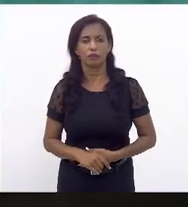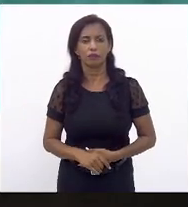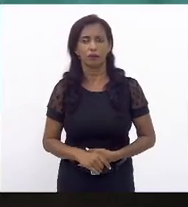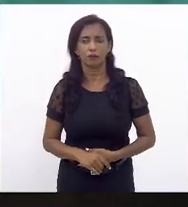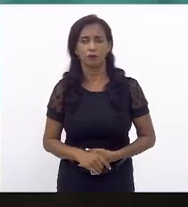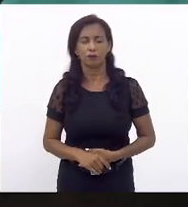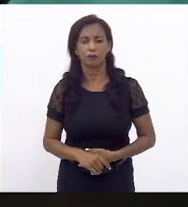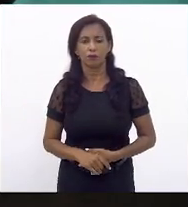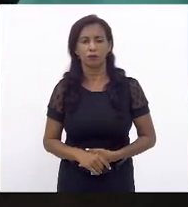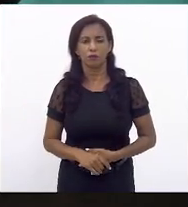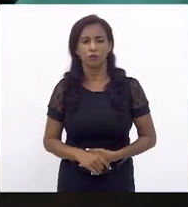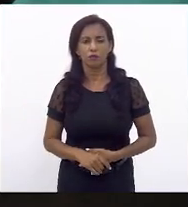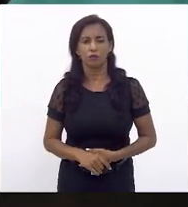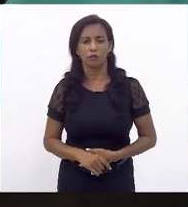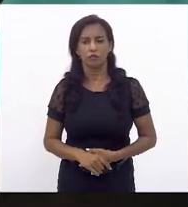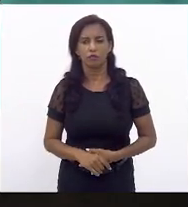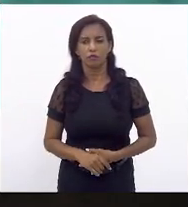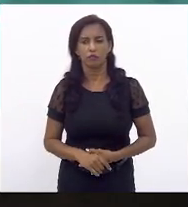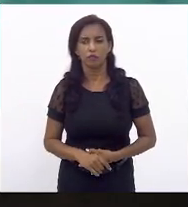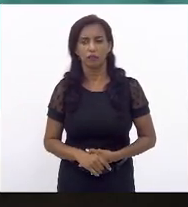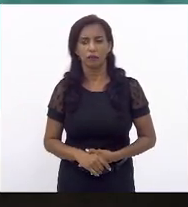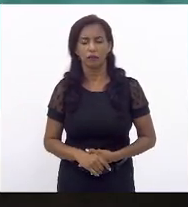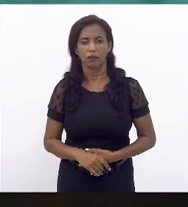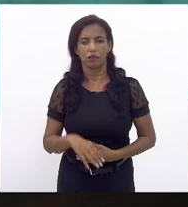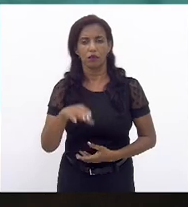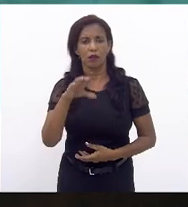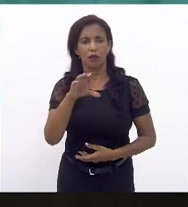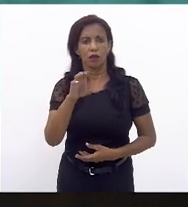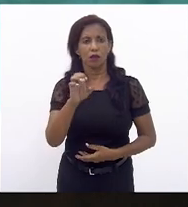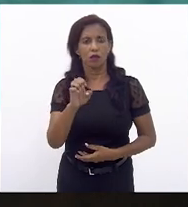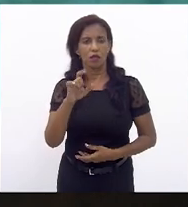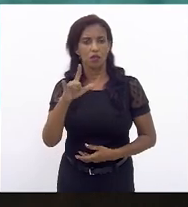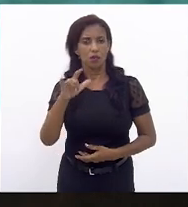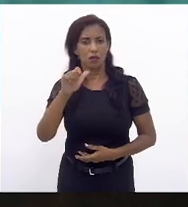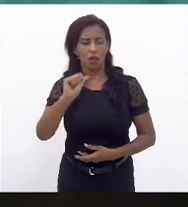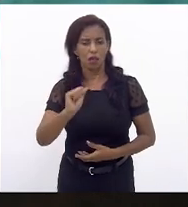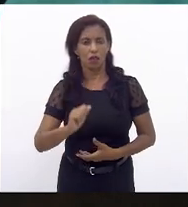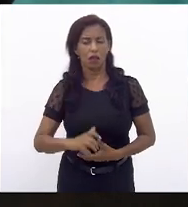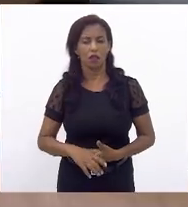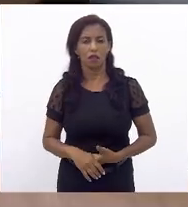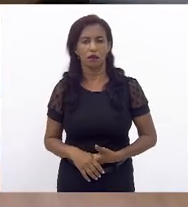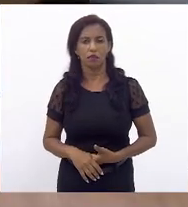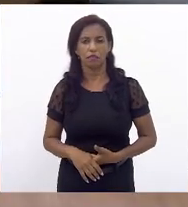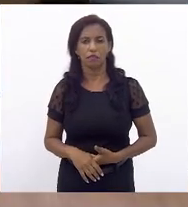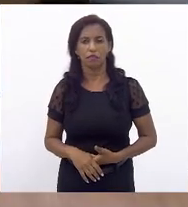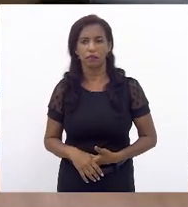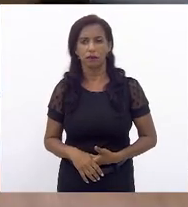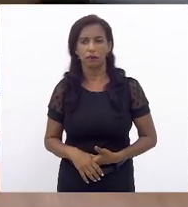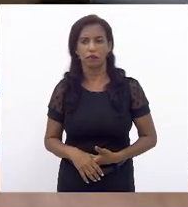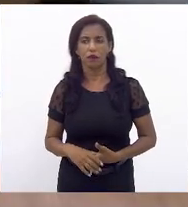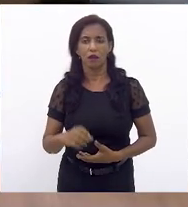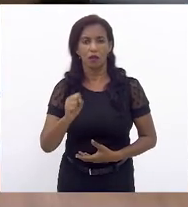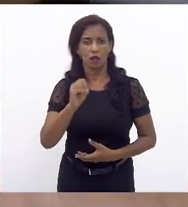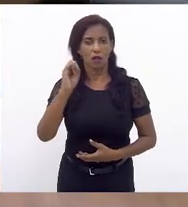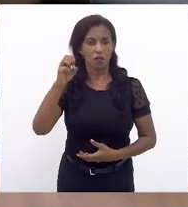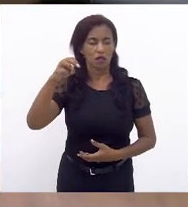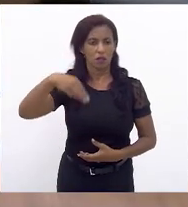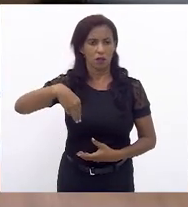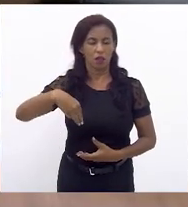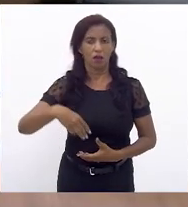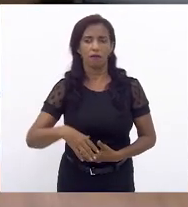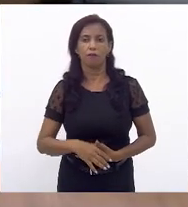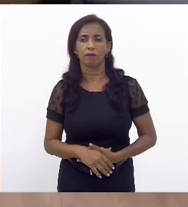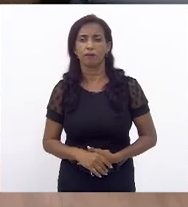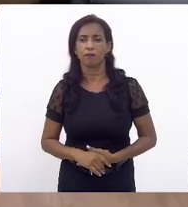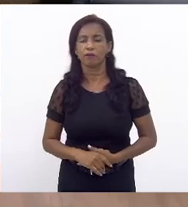Mink vota não. Deputado Carlos Mink. Deputada Célia Jordão. Deputada presidente, voto por favor, poderia adiantar seu voto?